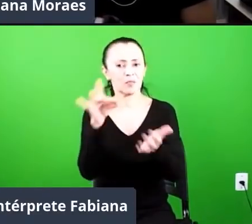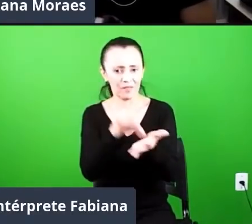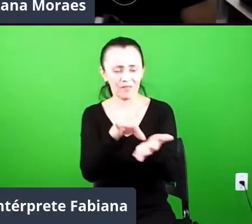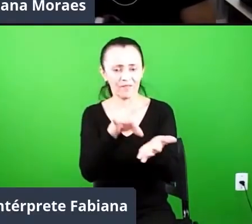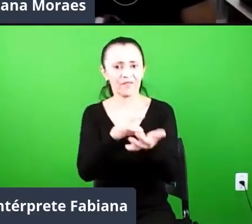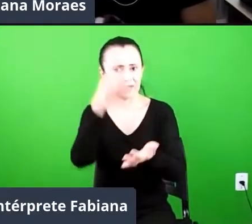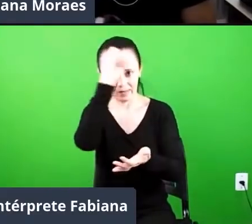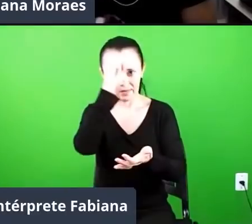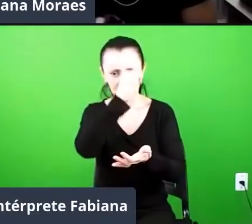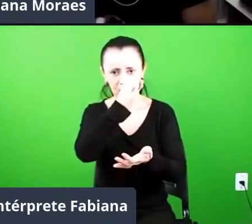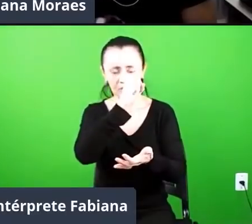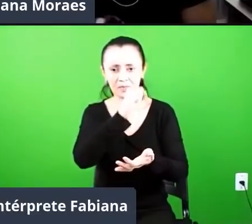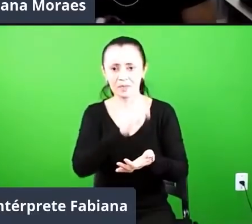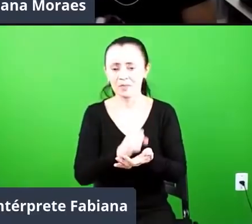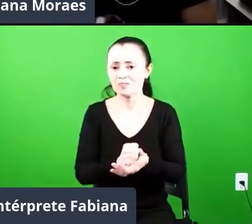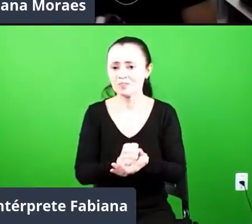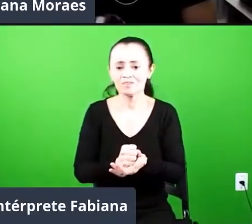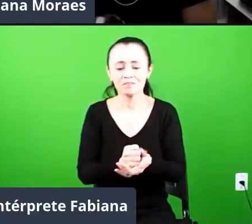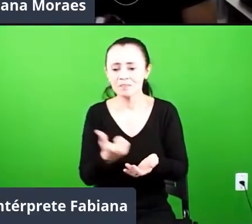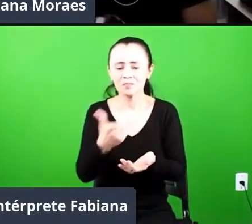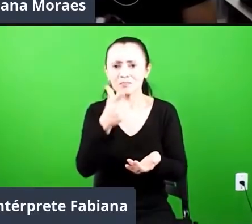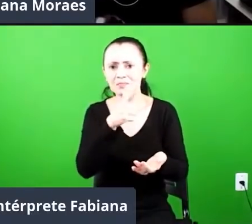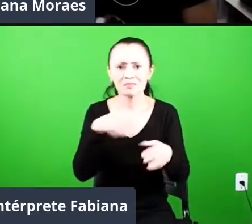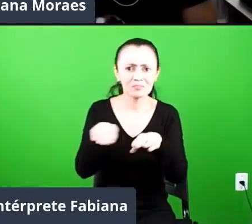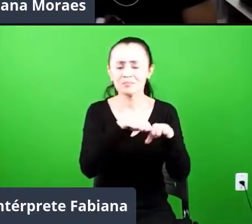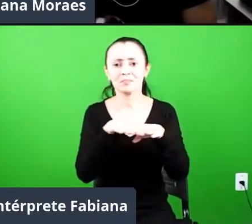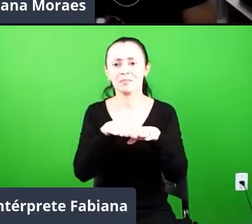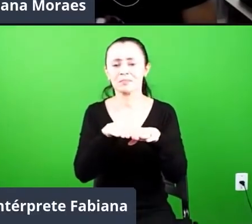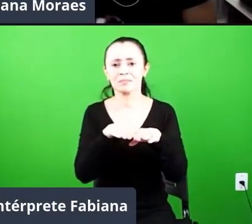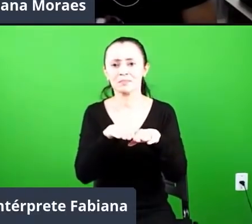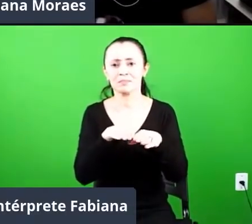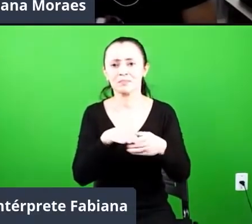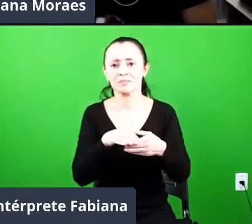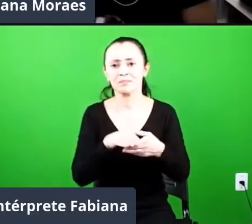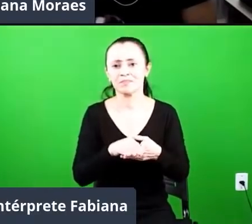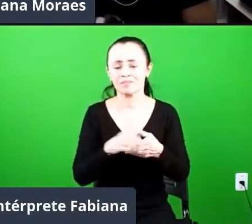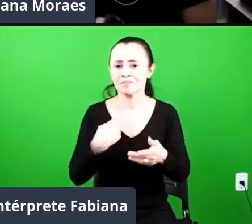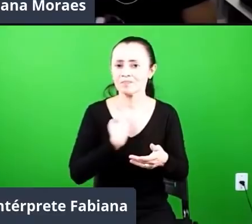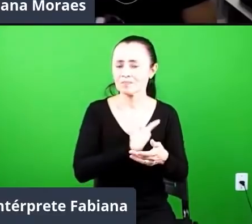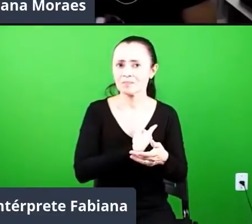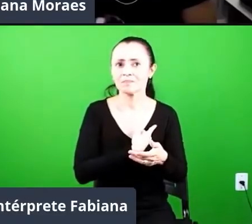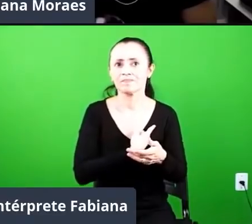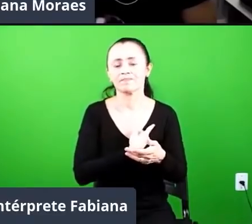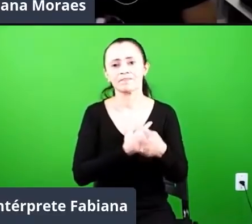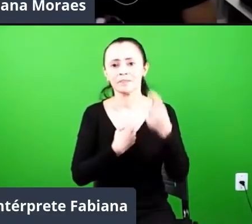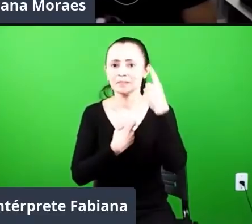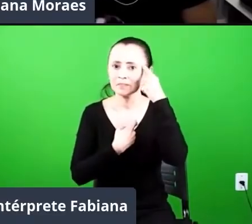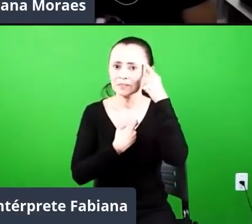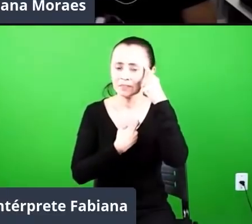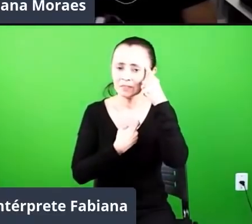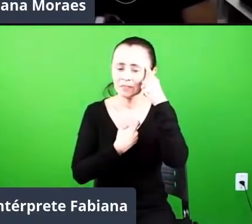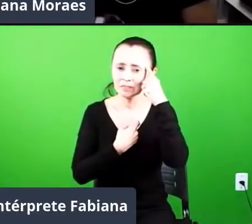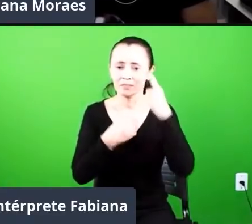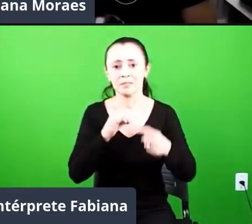uma naturalização da exclusão escolar. Nós estamos achando que para a escola não parar,